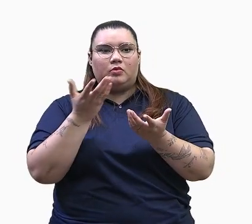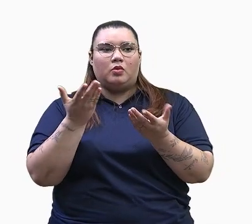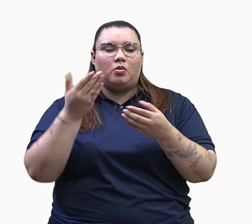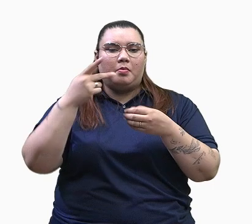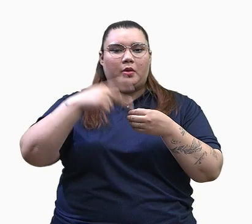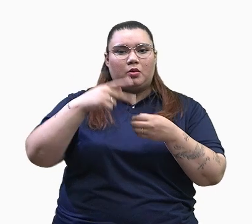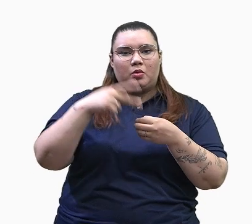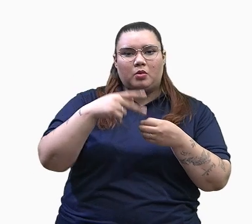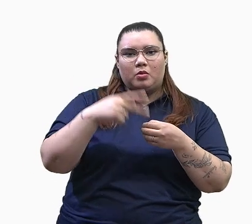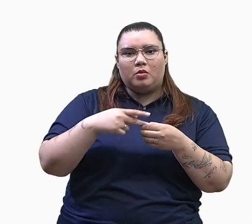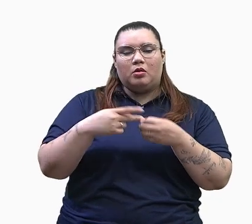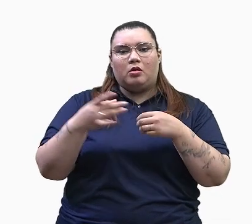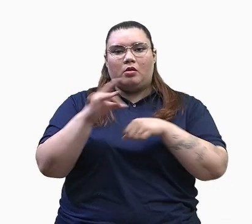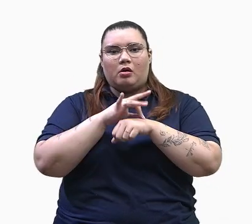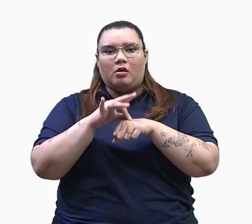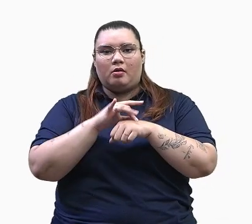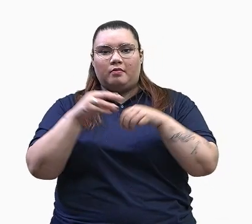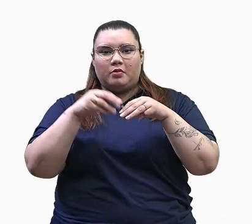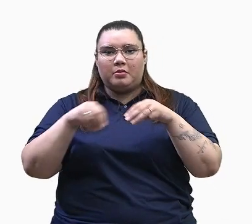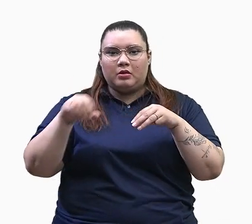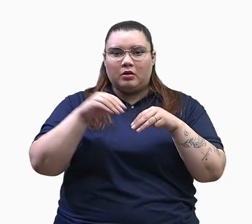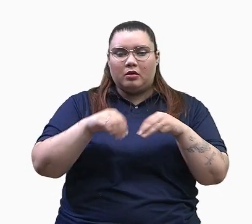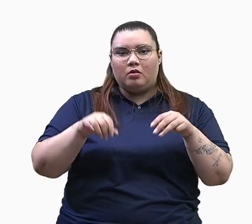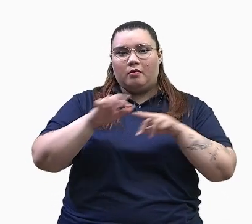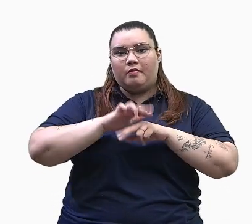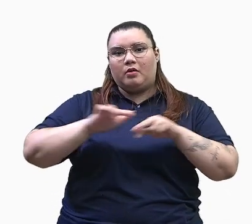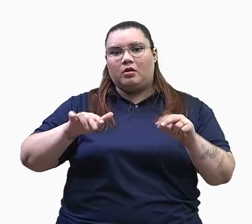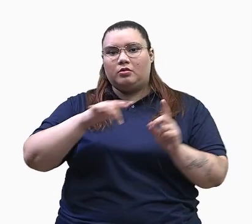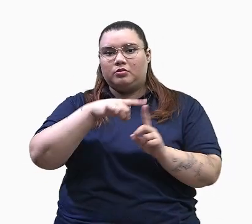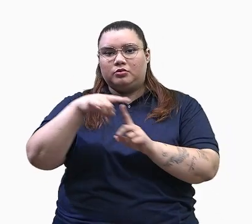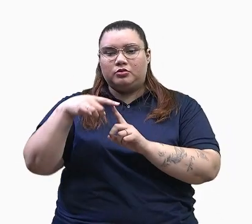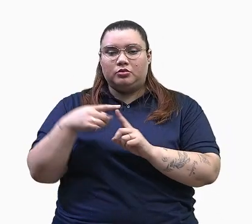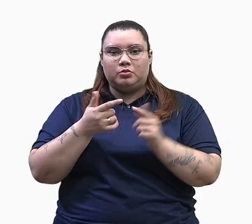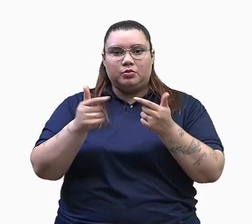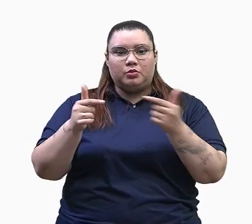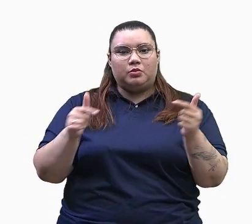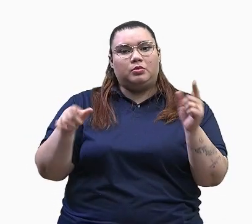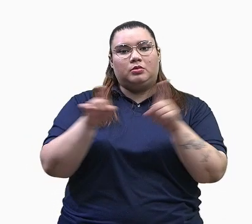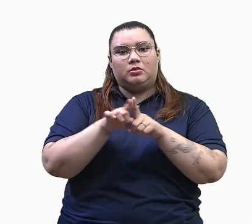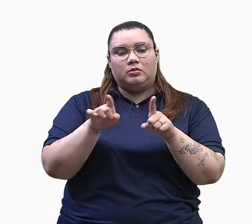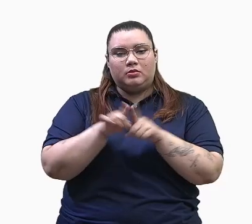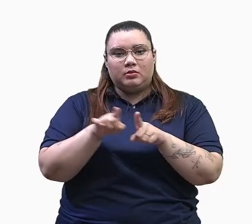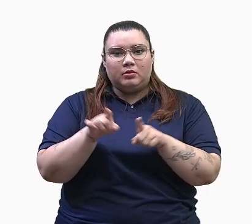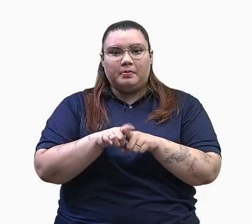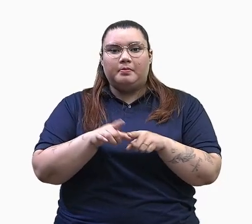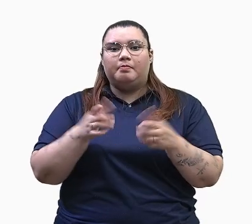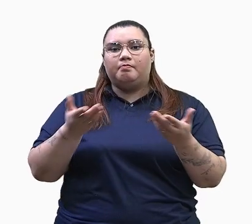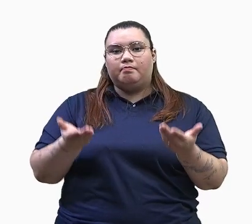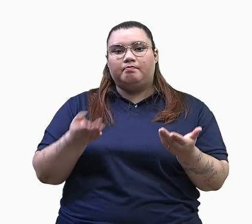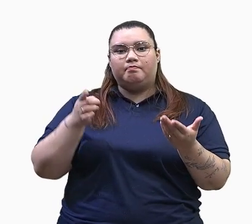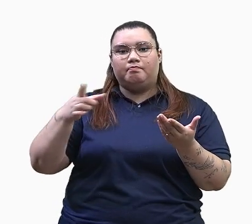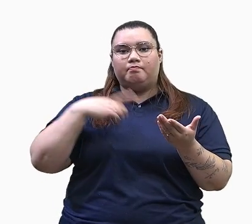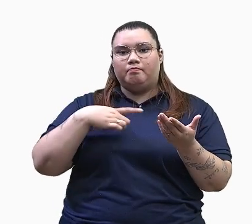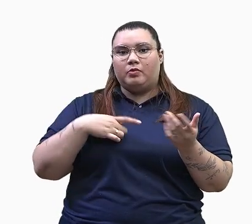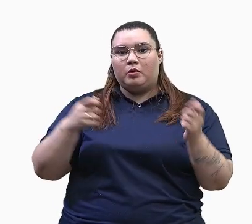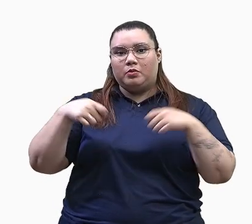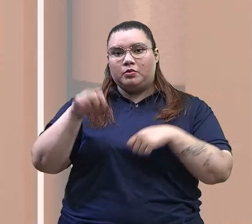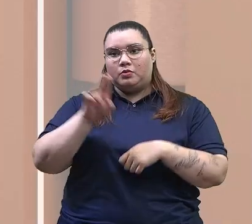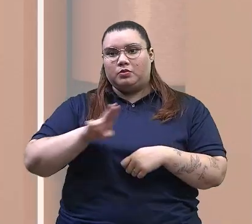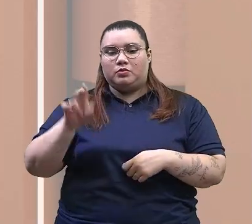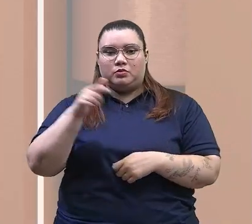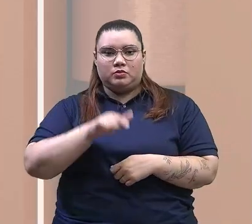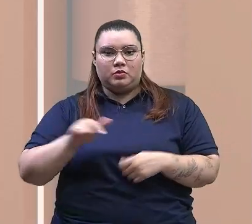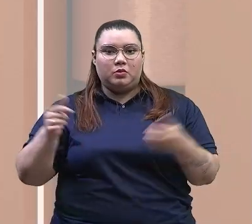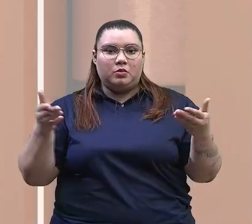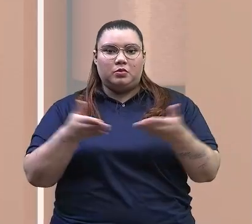Do petróleo, do carvão mineral, entre outras fontes de energia e também as fontes de energias renováveis, né? Hoje a gente